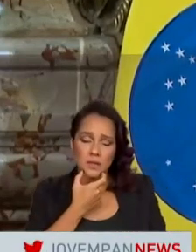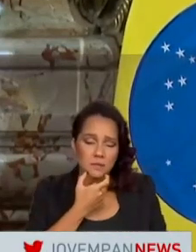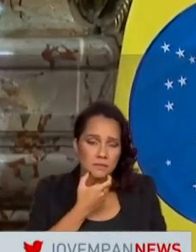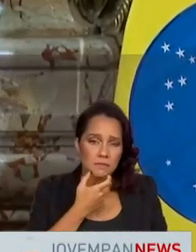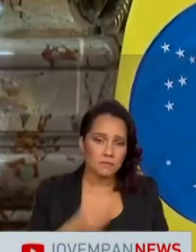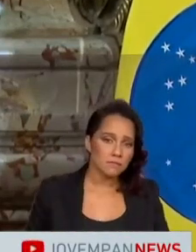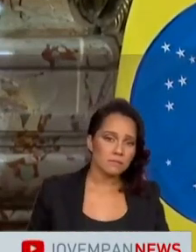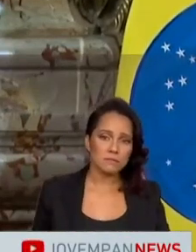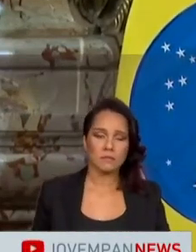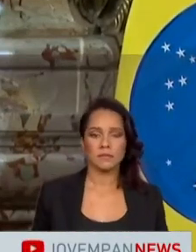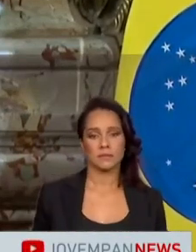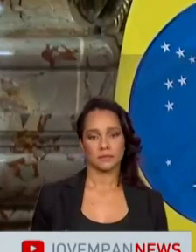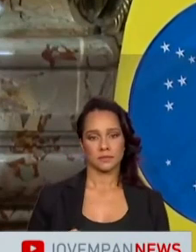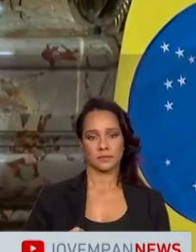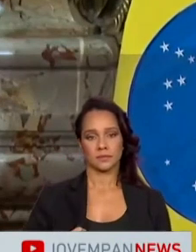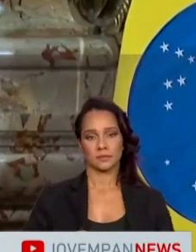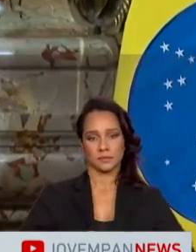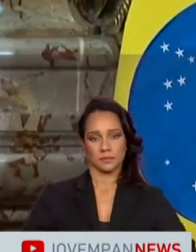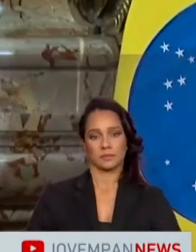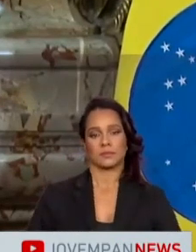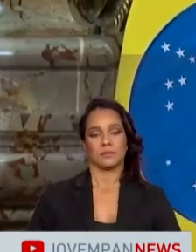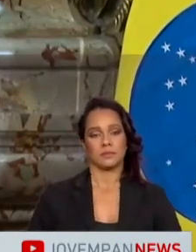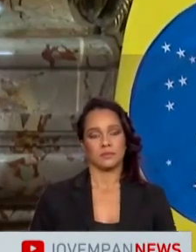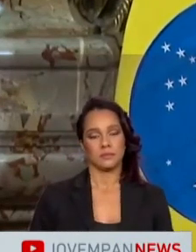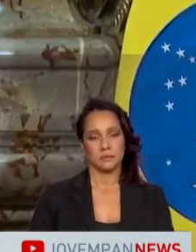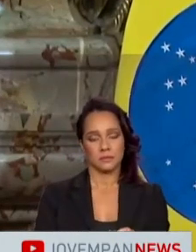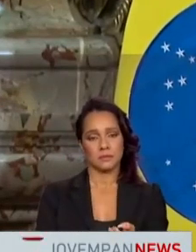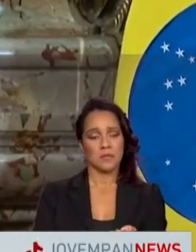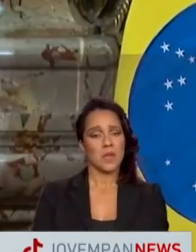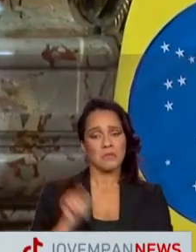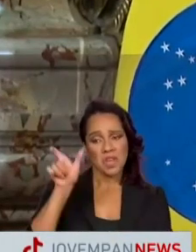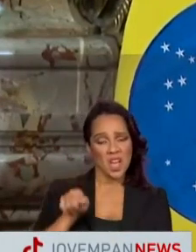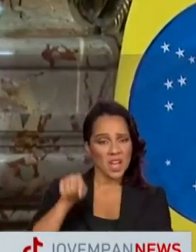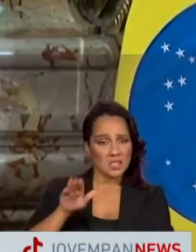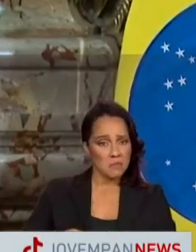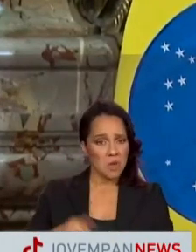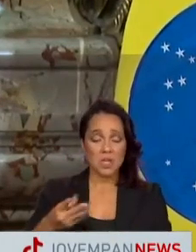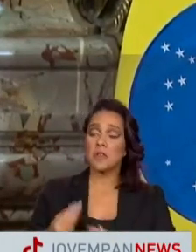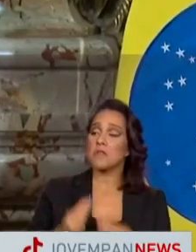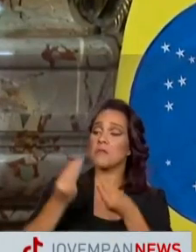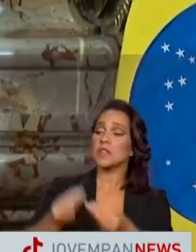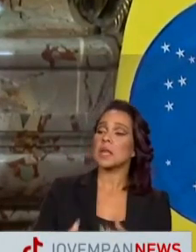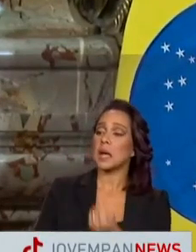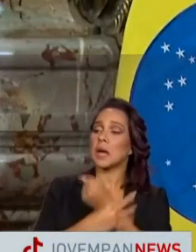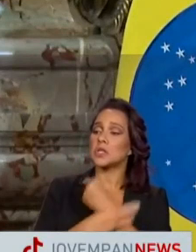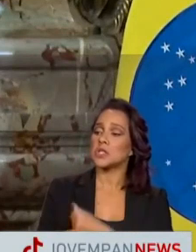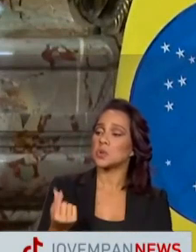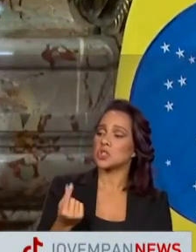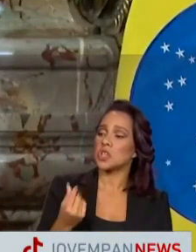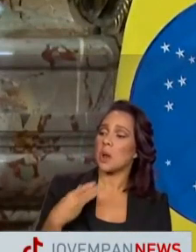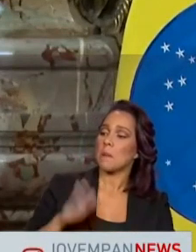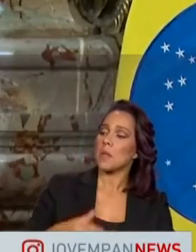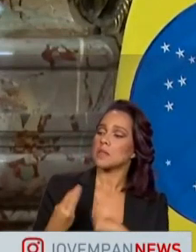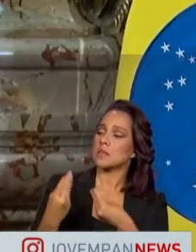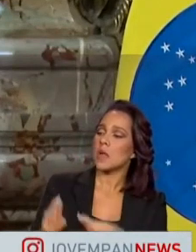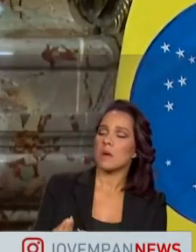de ouro venezolanas depositadas em um banco inglês. Foi esse cara que foi dada a garantia desse dinheiro. A ele se